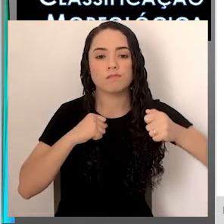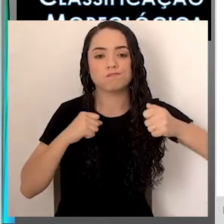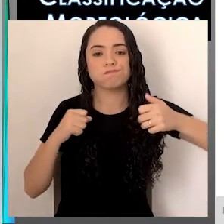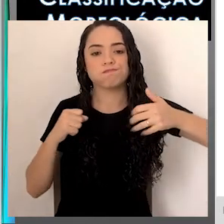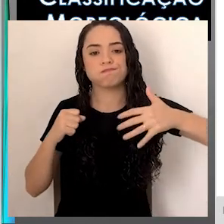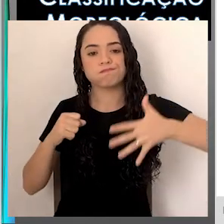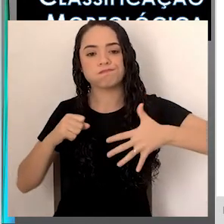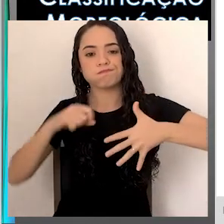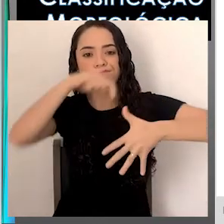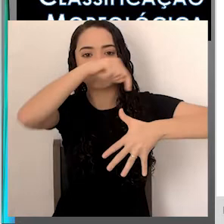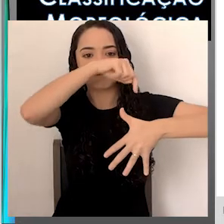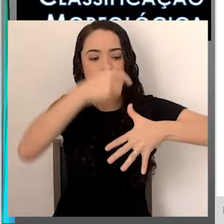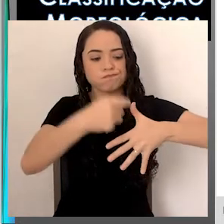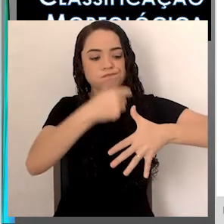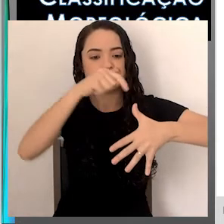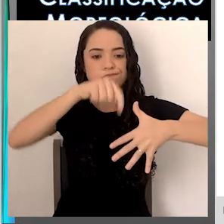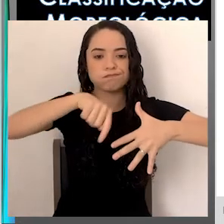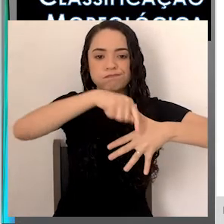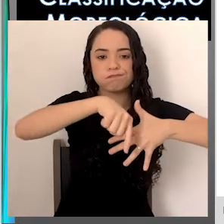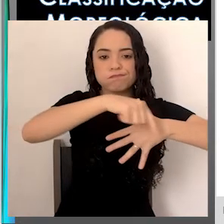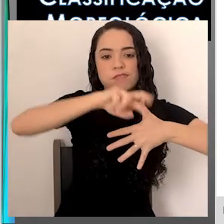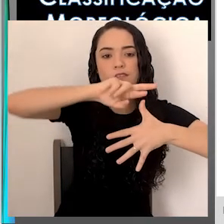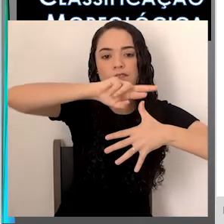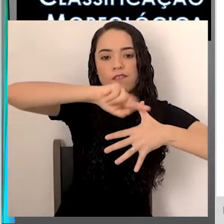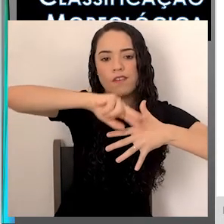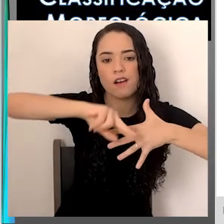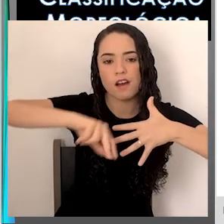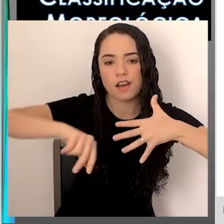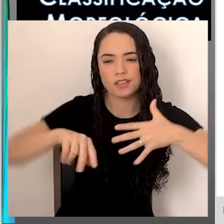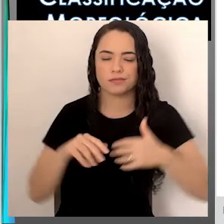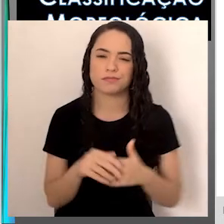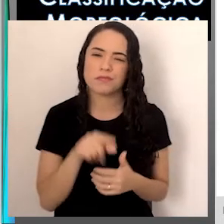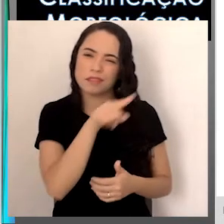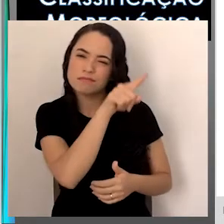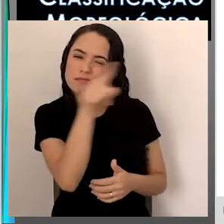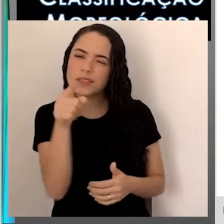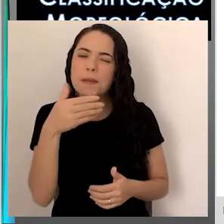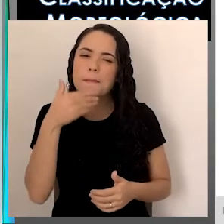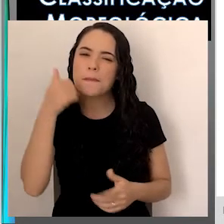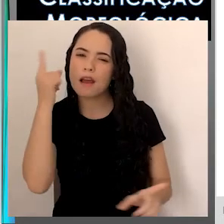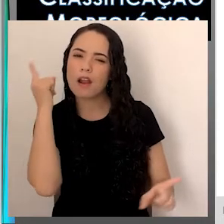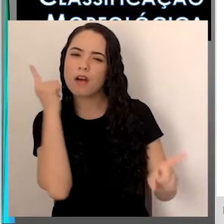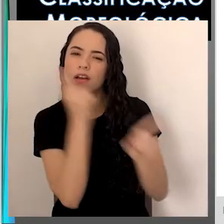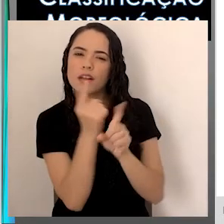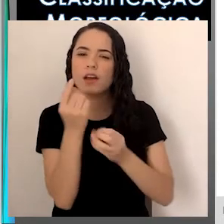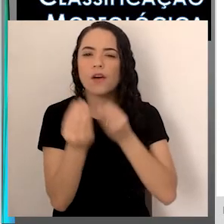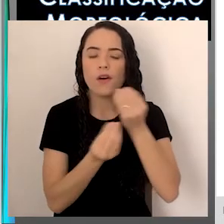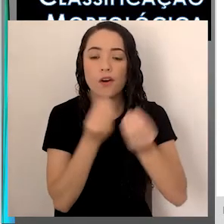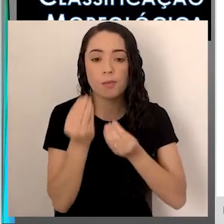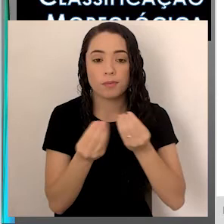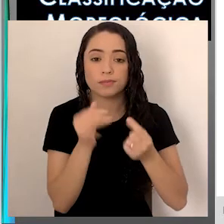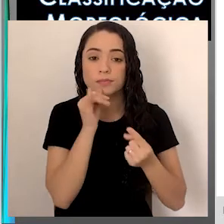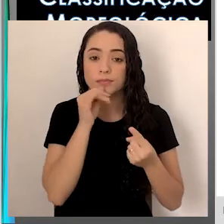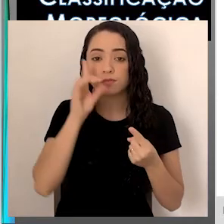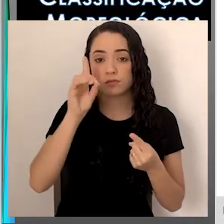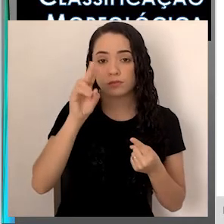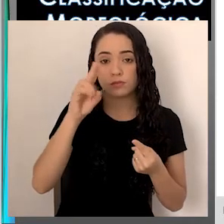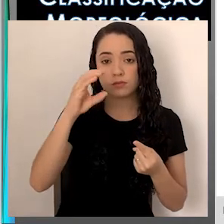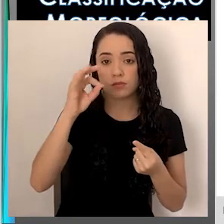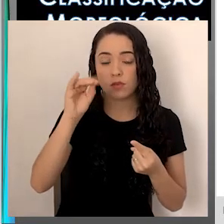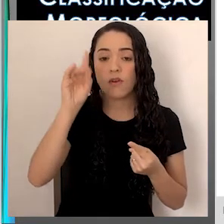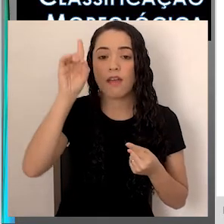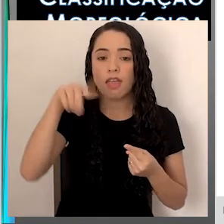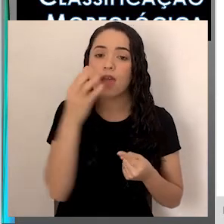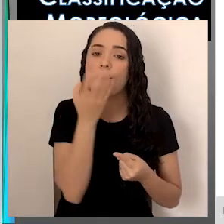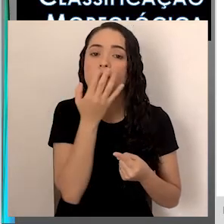ou seja, que apresentam o ducto excretor ramificado. Para maior facilidade de identificação, esta porção ductal